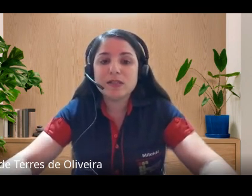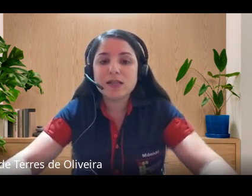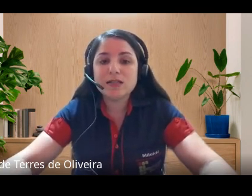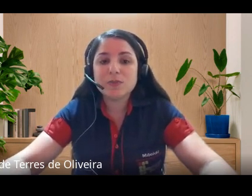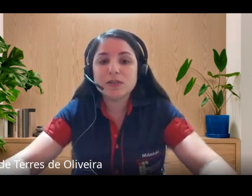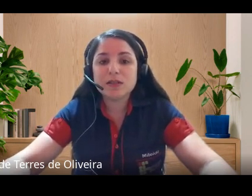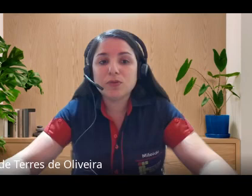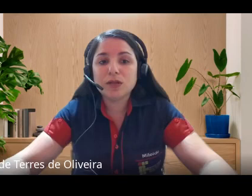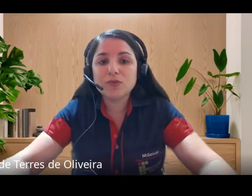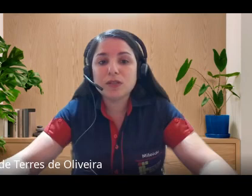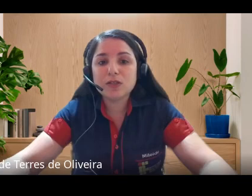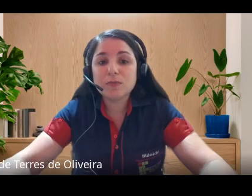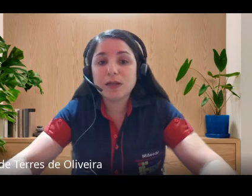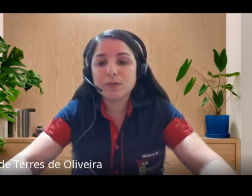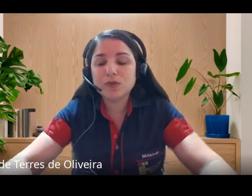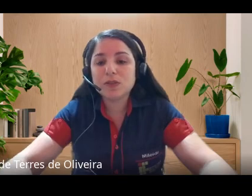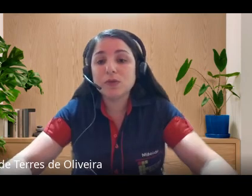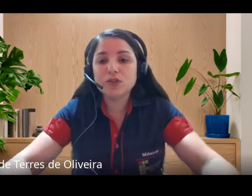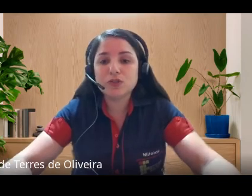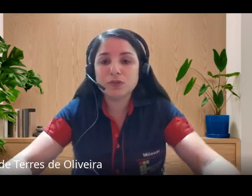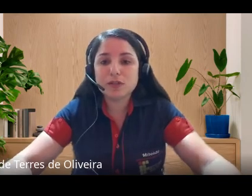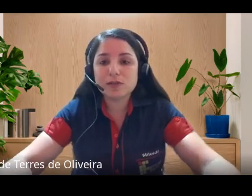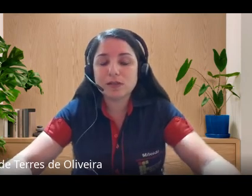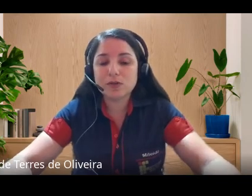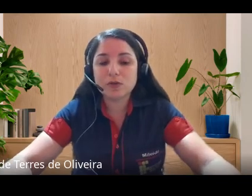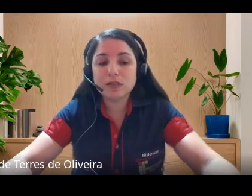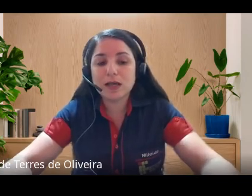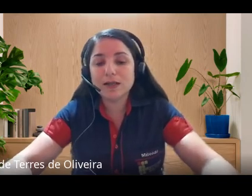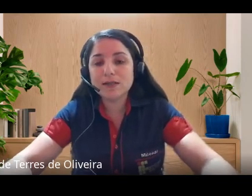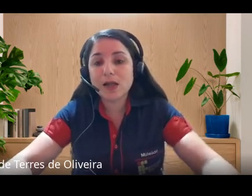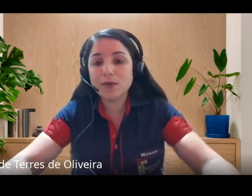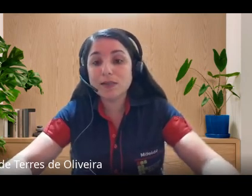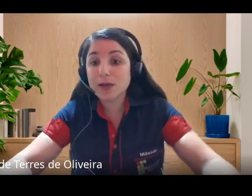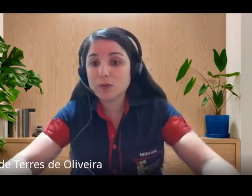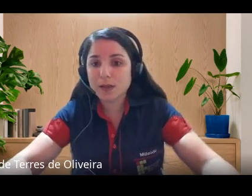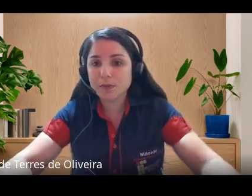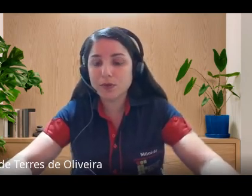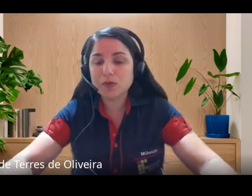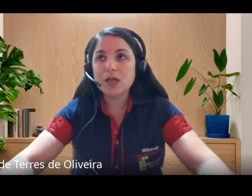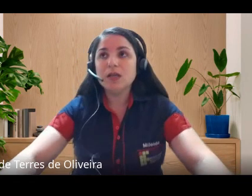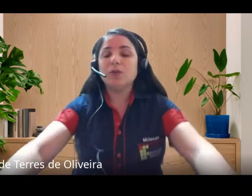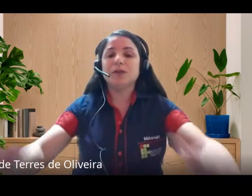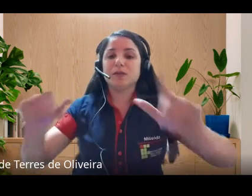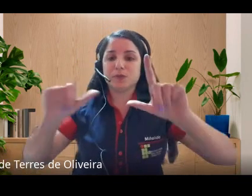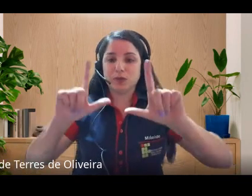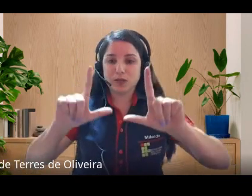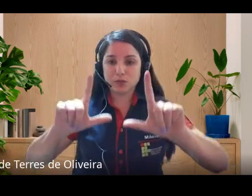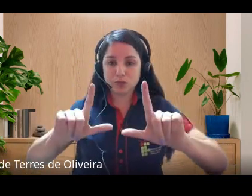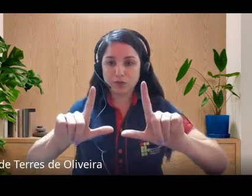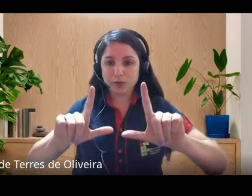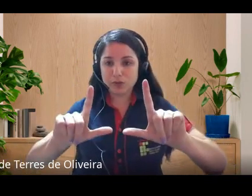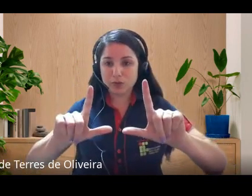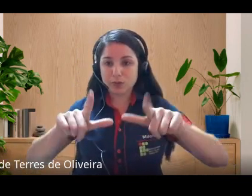línguas de sinais, eles podem ser encontrados os seguintes parâmetros. Então, a gente viu nas aulas anteriores que cada sinal, ele segue os parâmetros. Então, por exemplo, se eu tenho